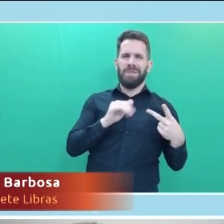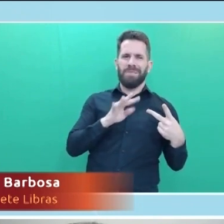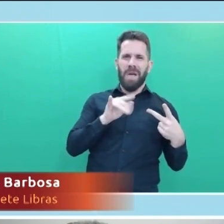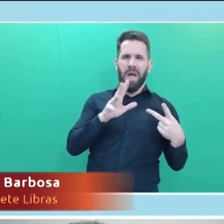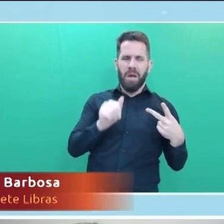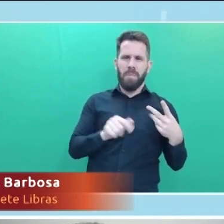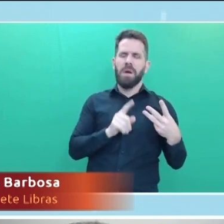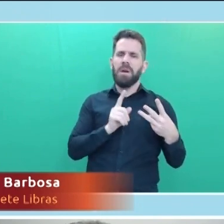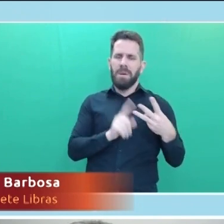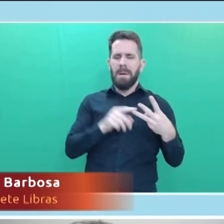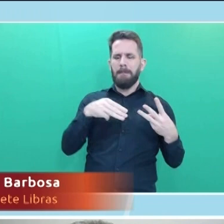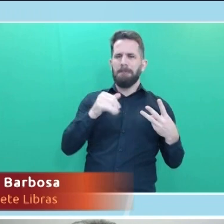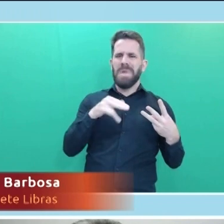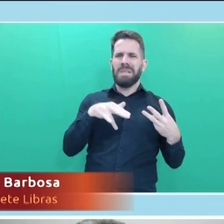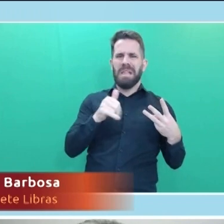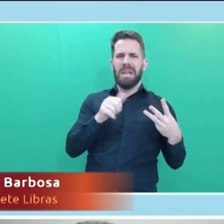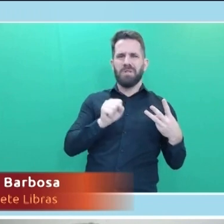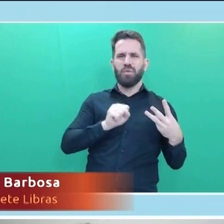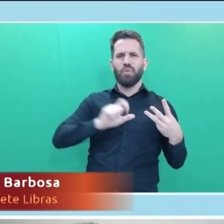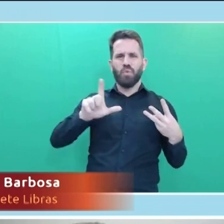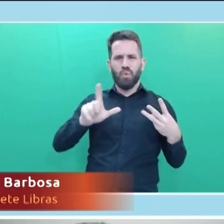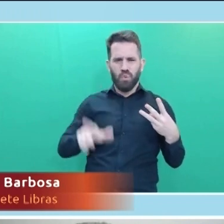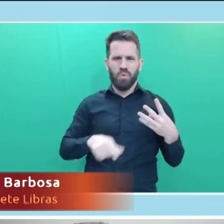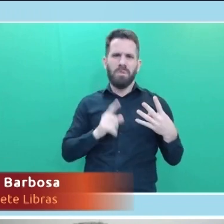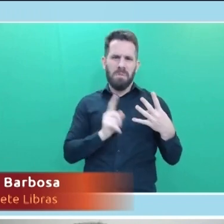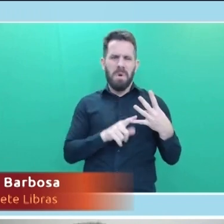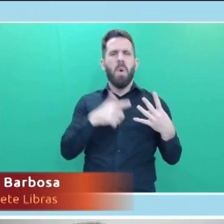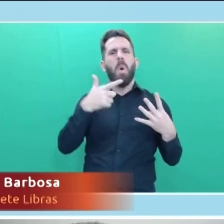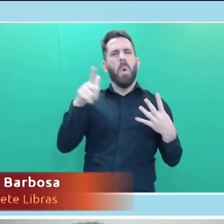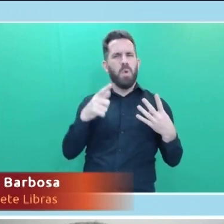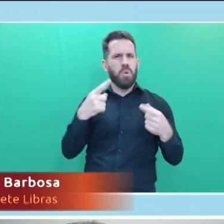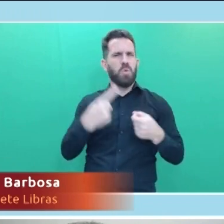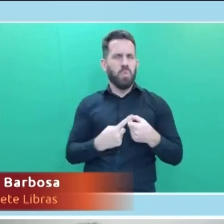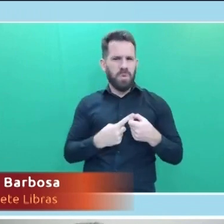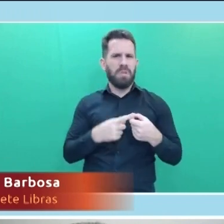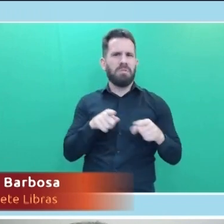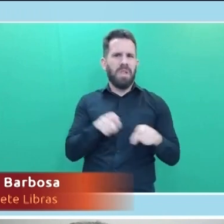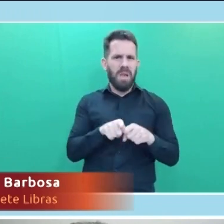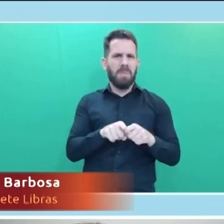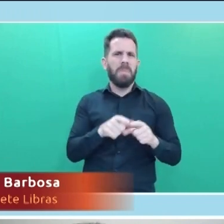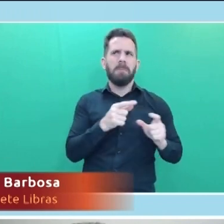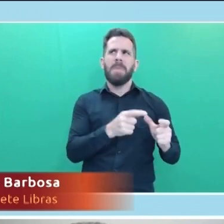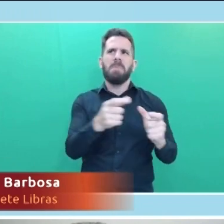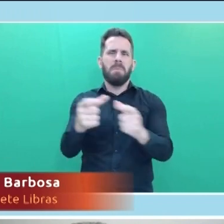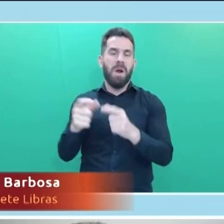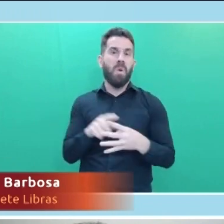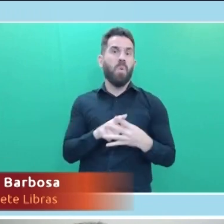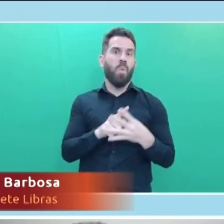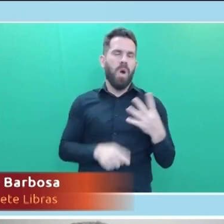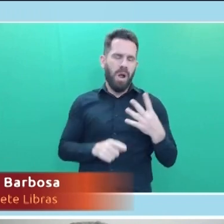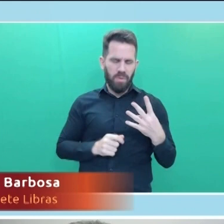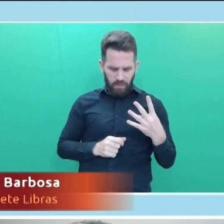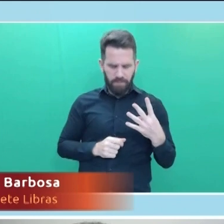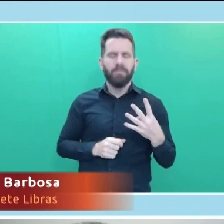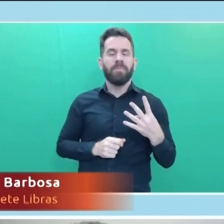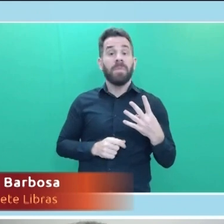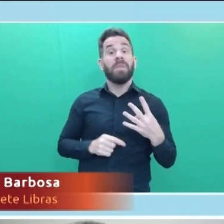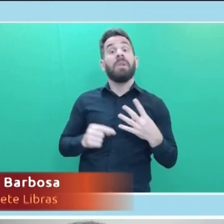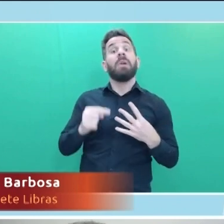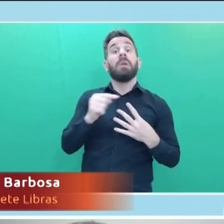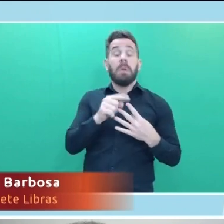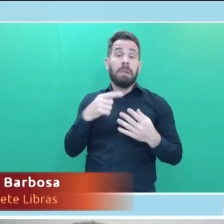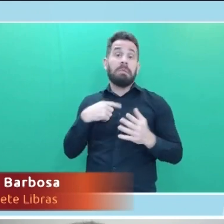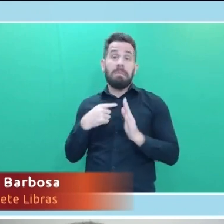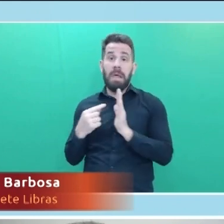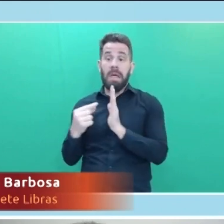nós, inclusive, abrimos vagas especiais para os recenseadores poder chegar na terra